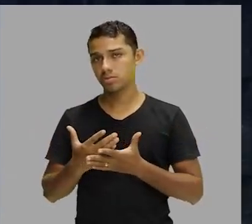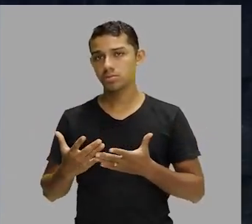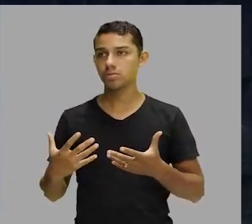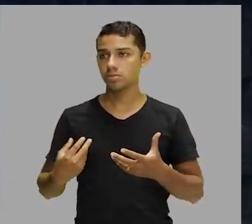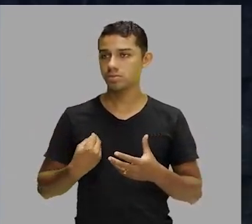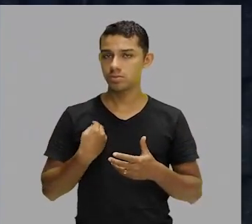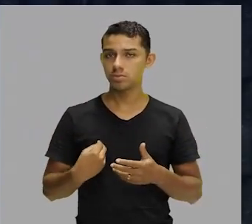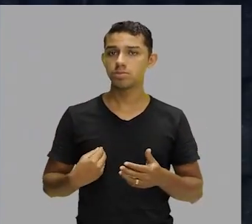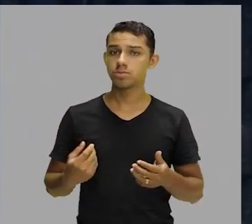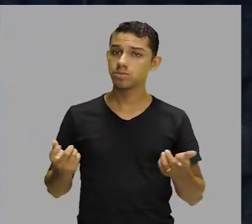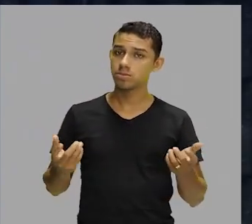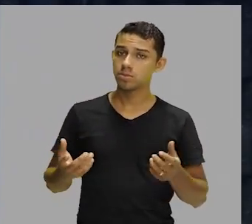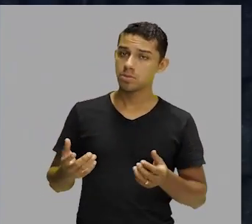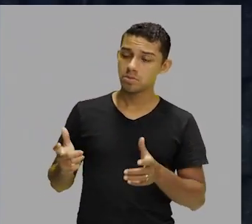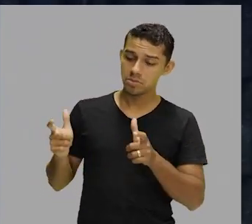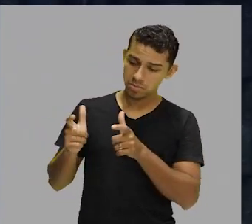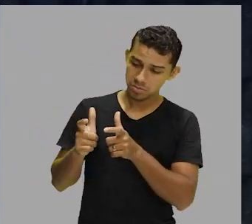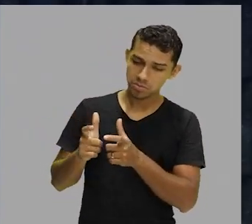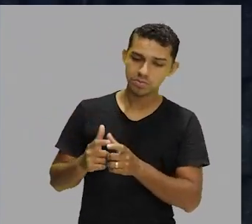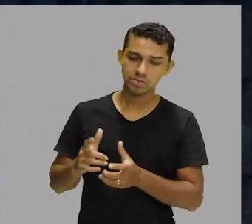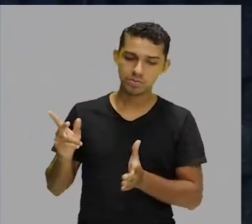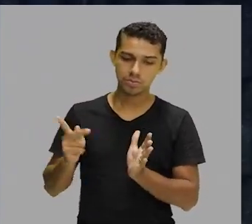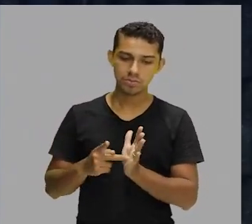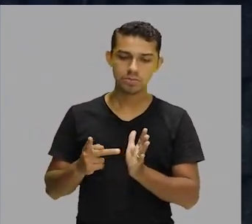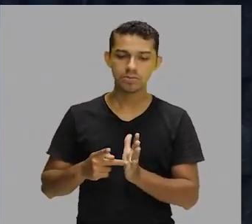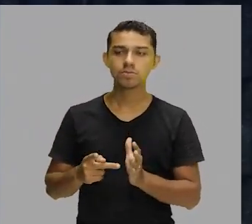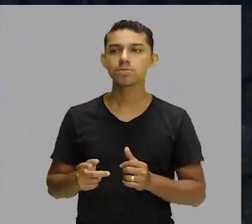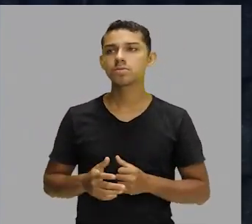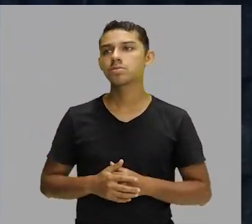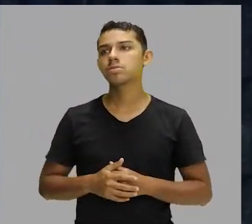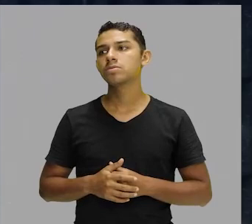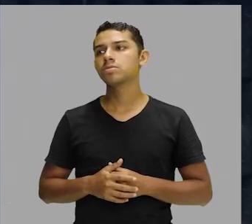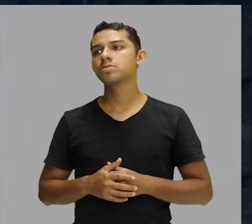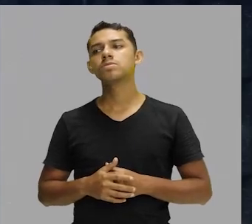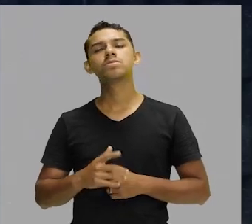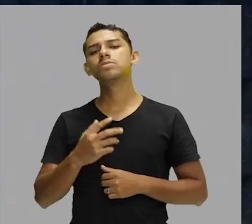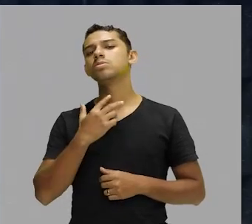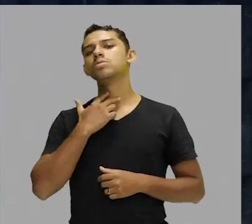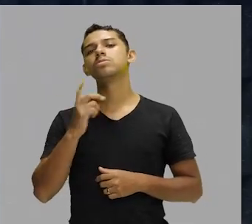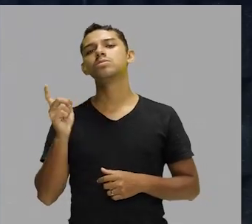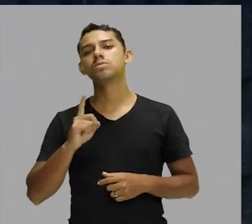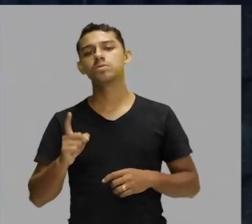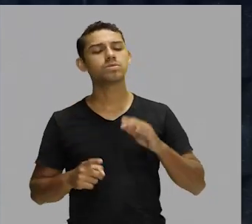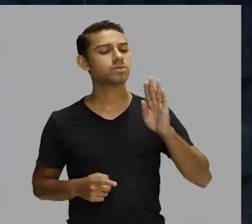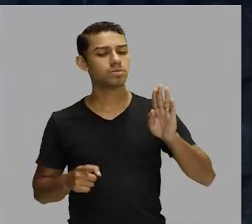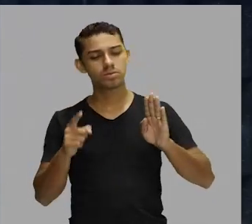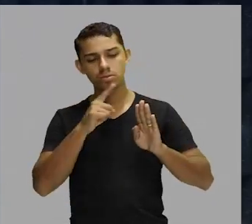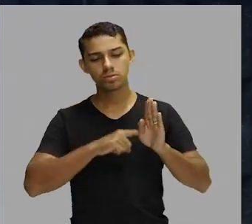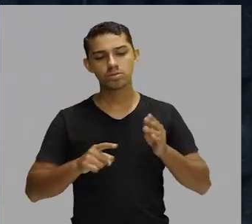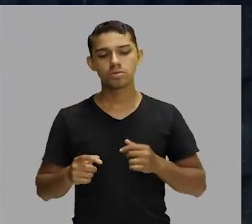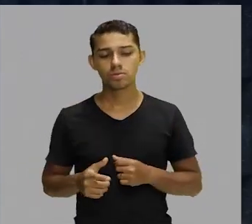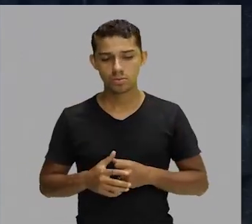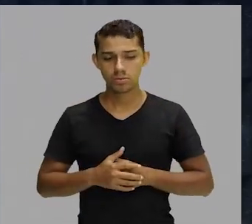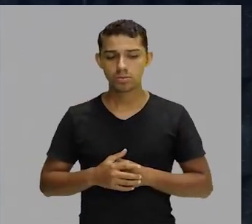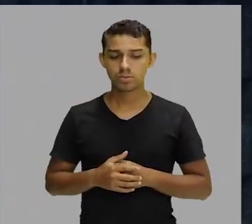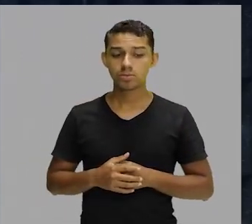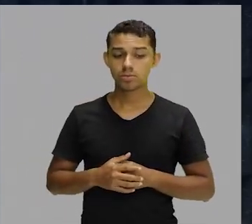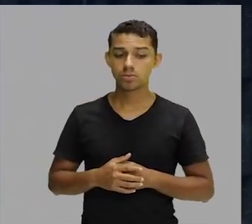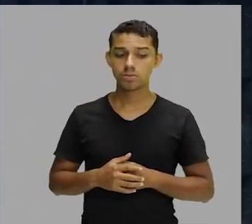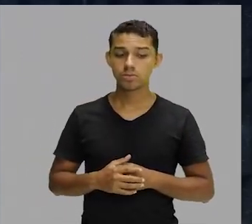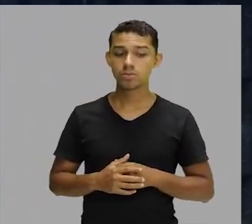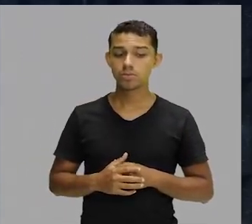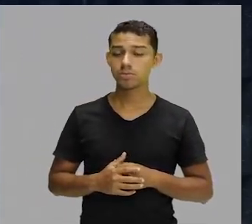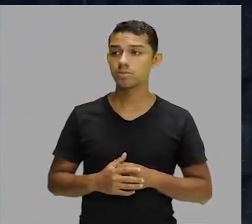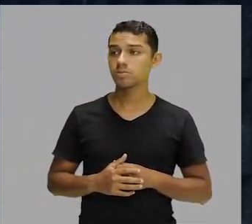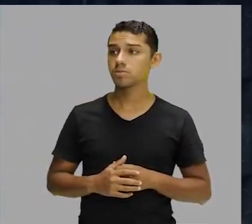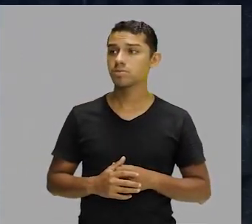estão numa quantidade menor. Então, foi coerente, né? Por que não pode ser a letra B? Vamos lá. Ele está dizendo aqui na letra